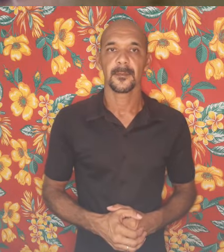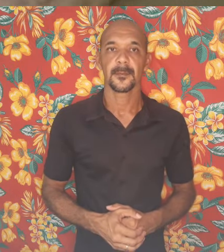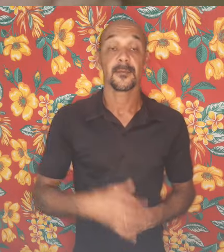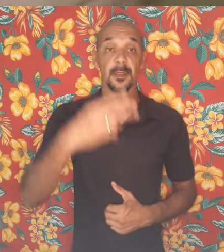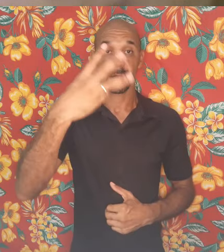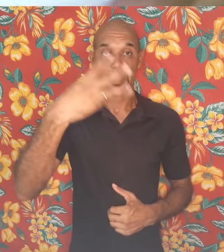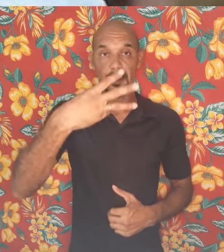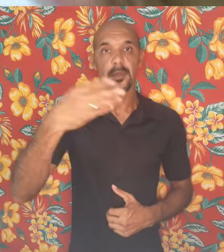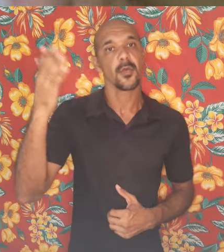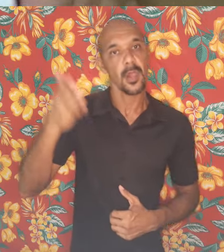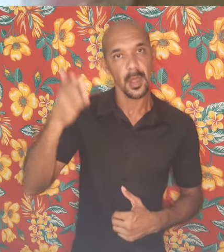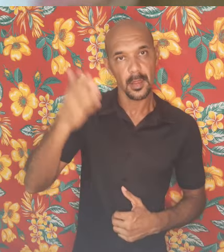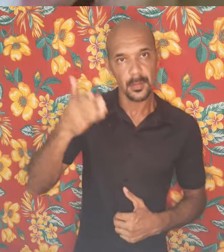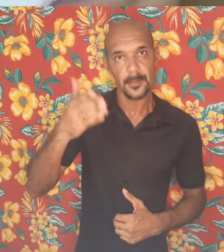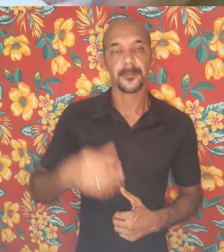terceiro lado,